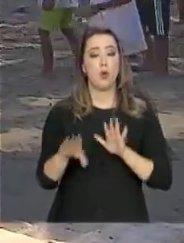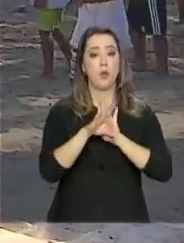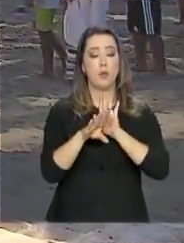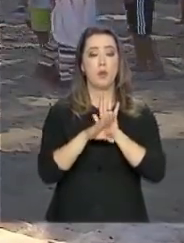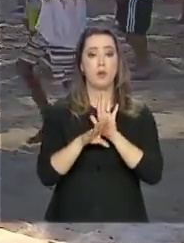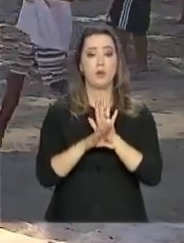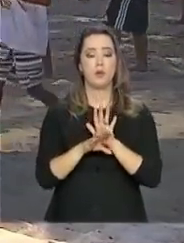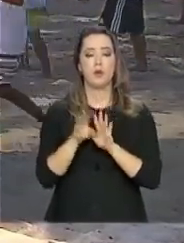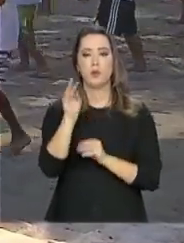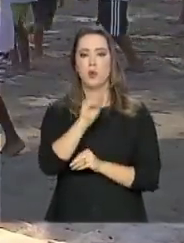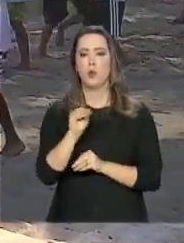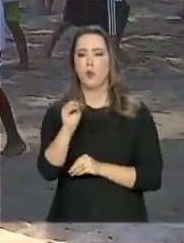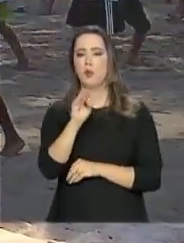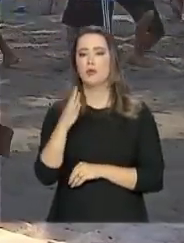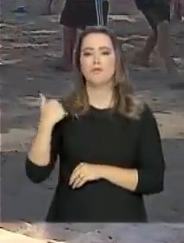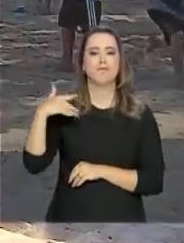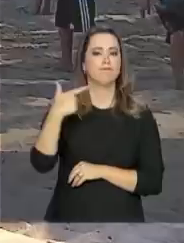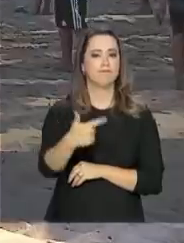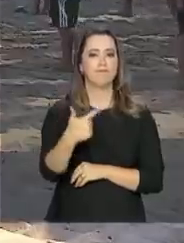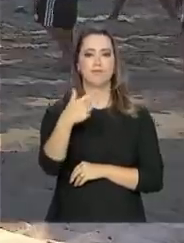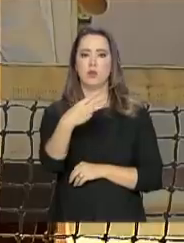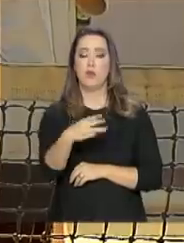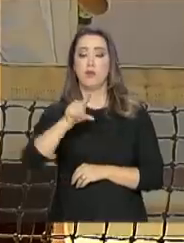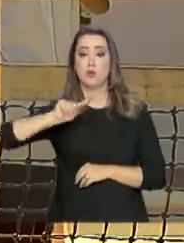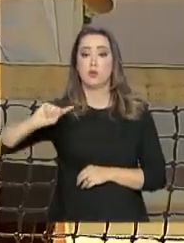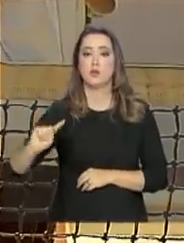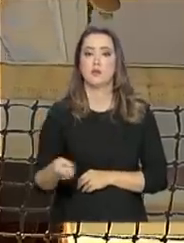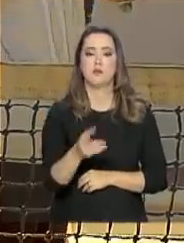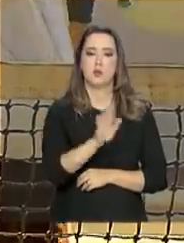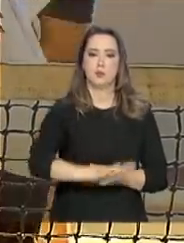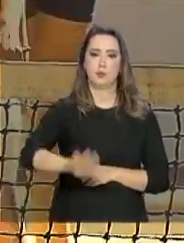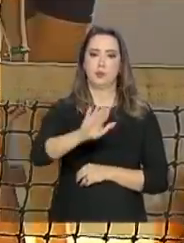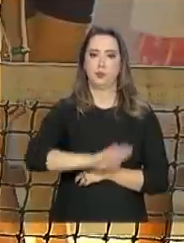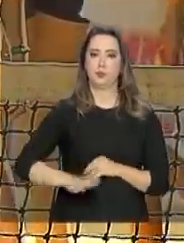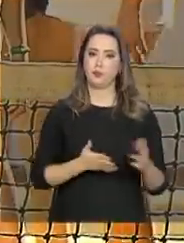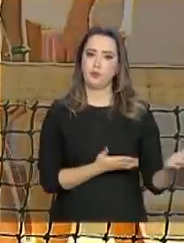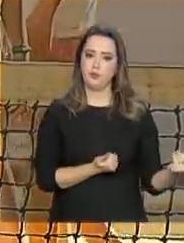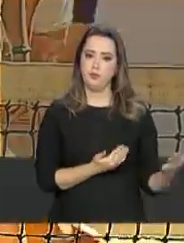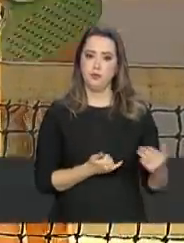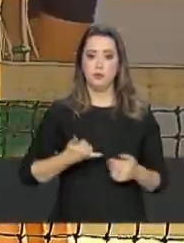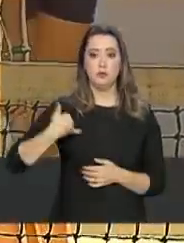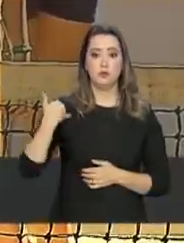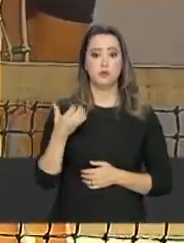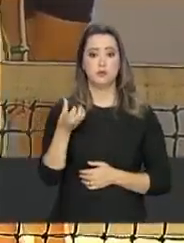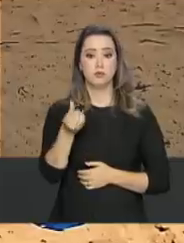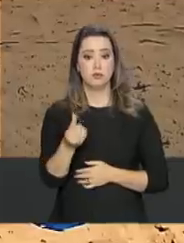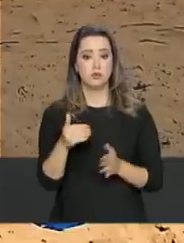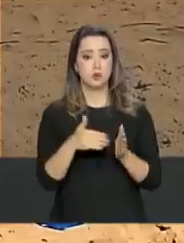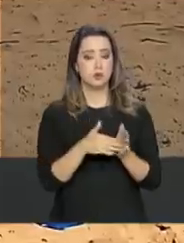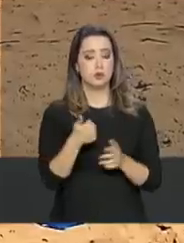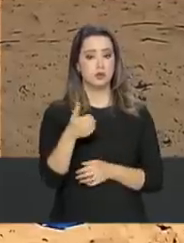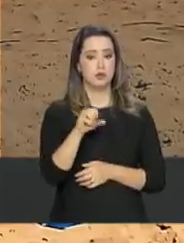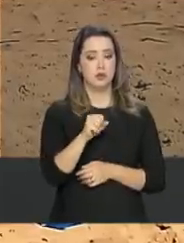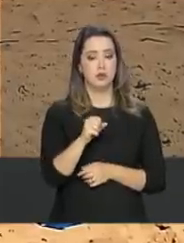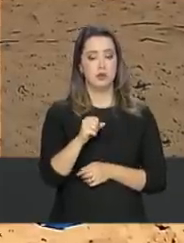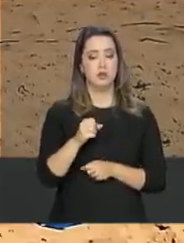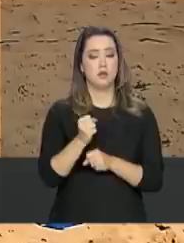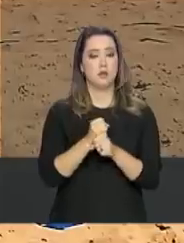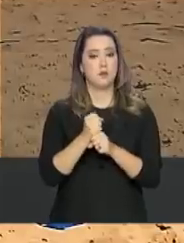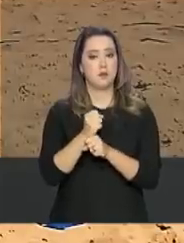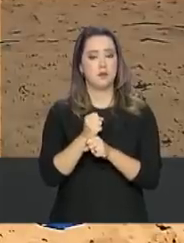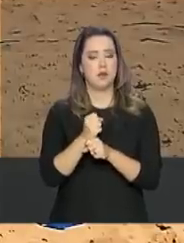de mais de 23 mil crianças e jovens com idades entre 6 e 18 anos em situação de vulnerabilidade